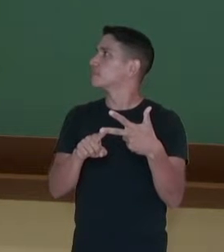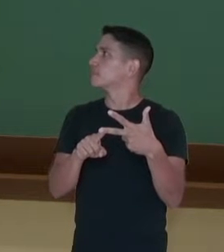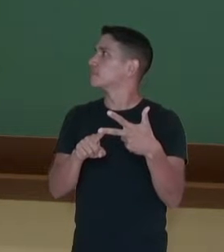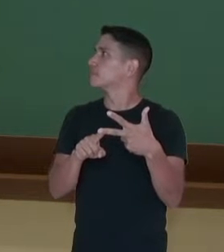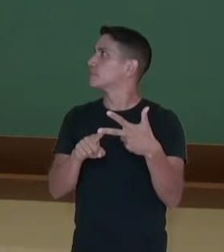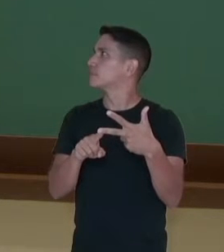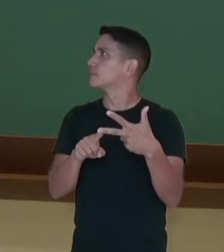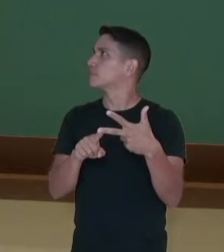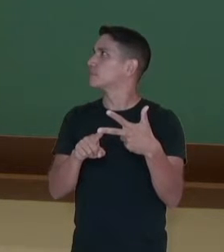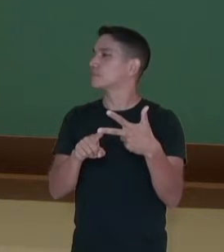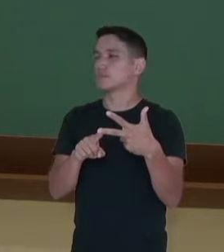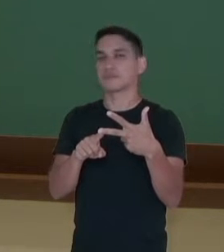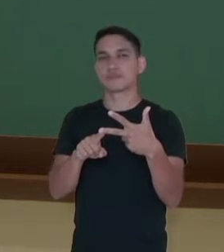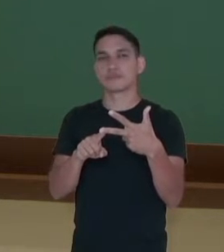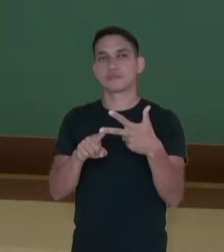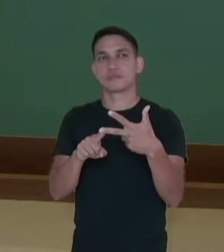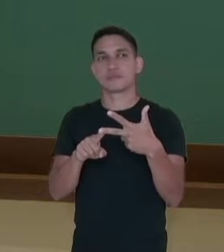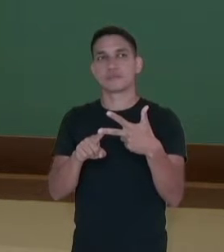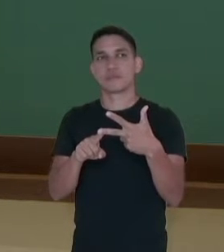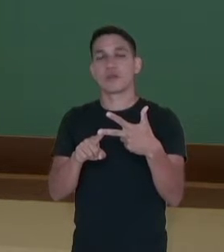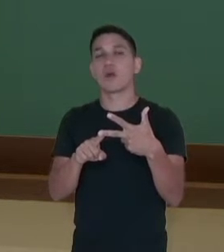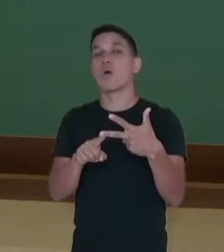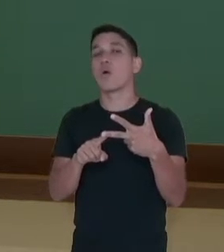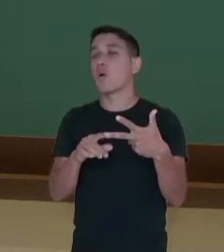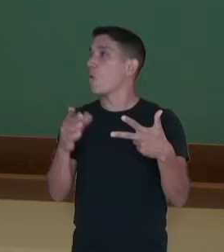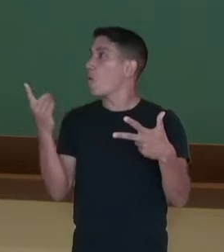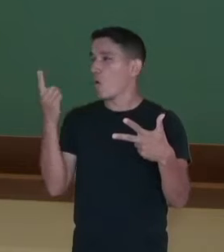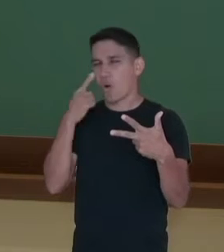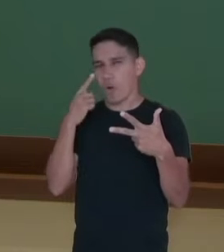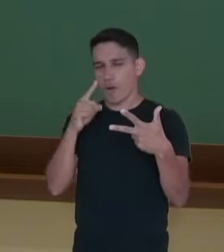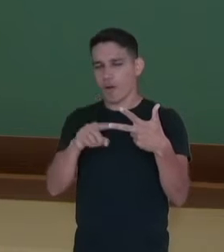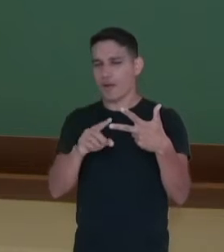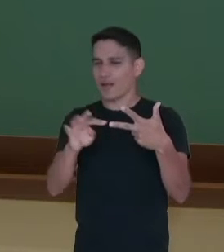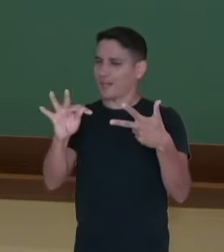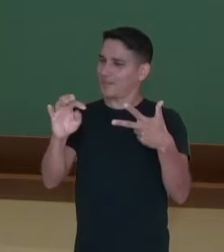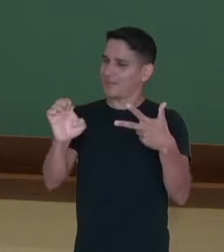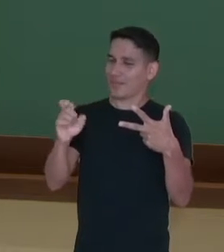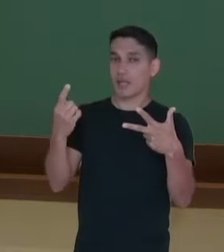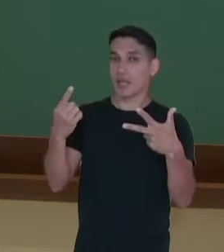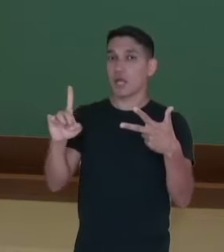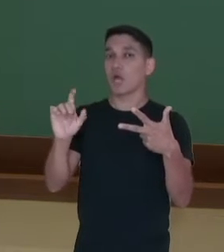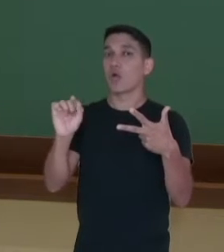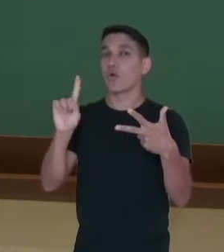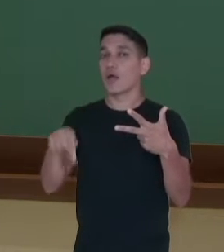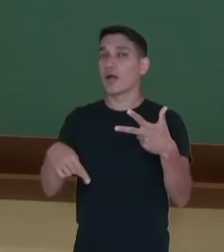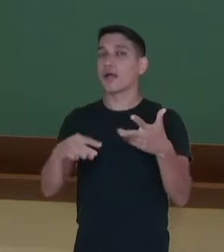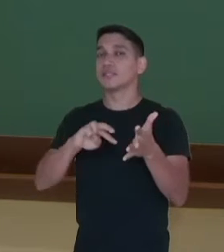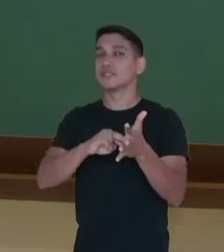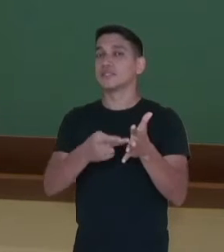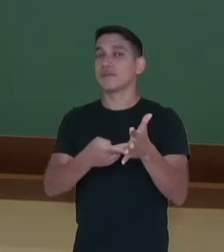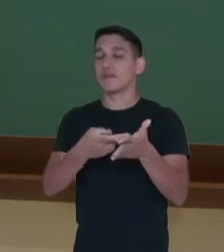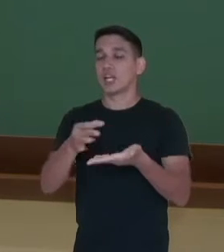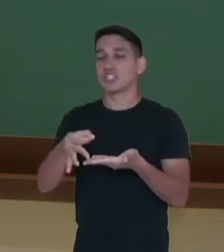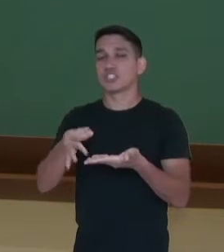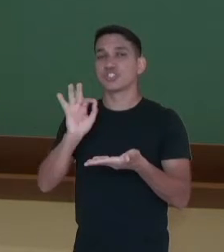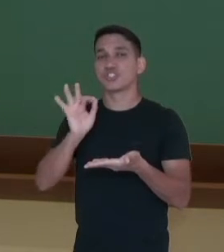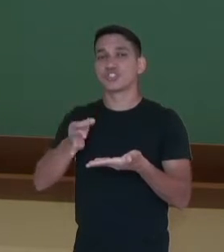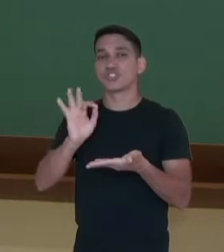frutas, né? Quando a gente fala aqui, ó, taças de té, refere-se aí a xícara de